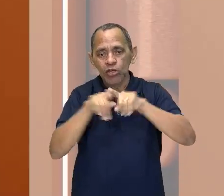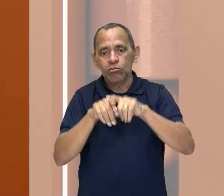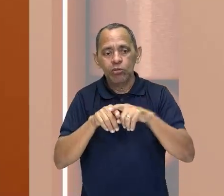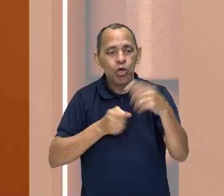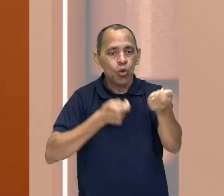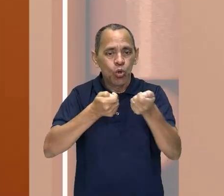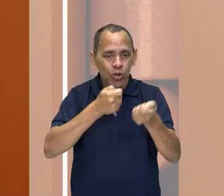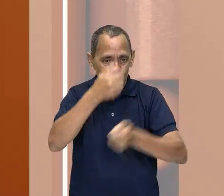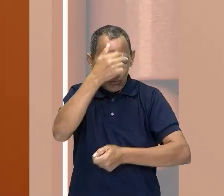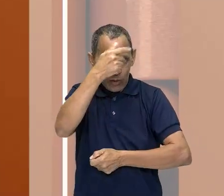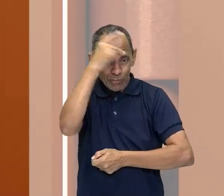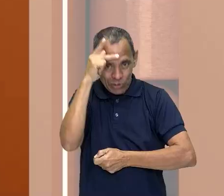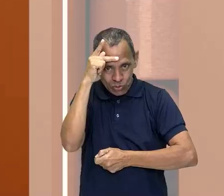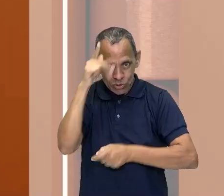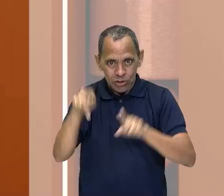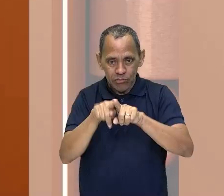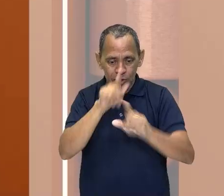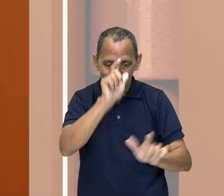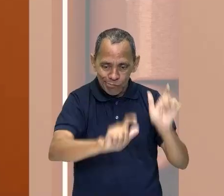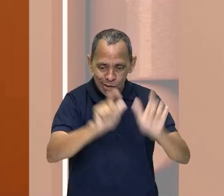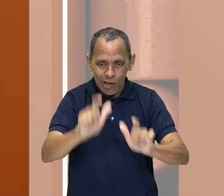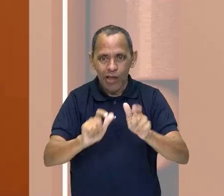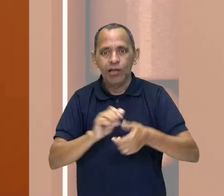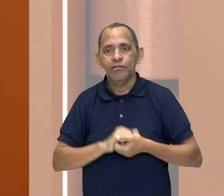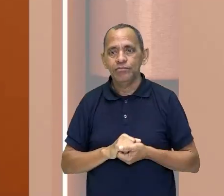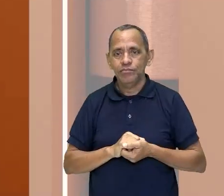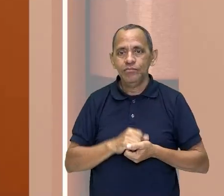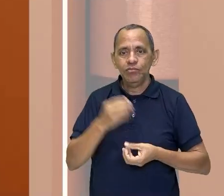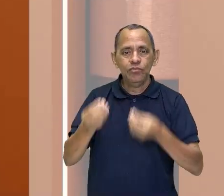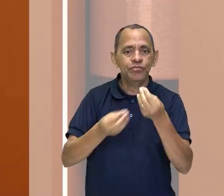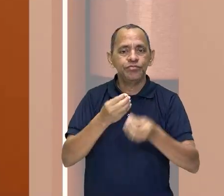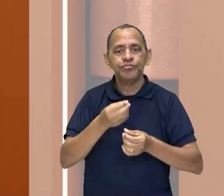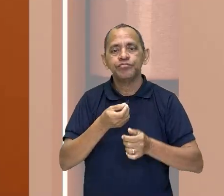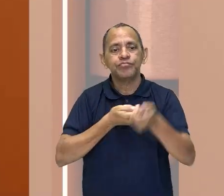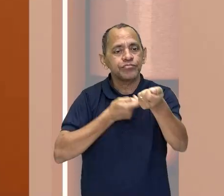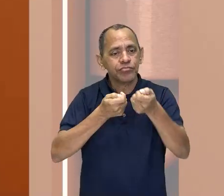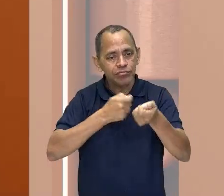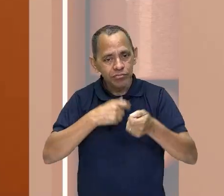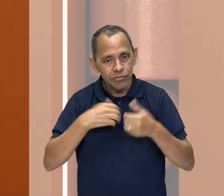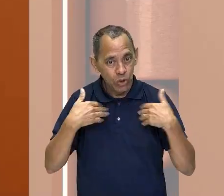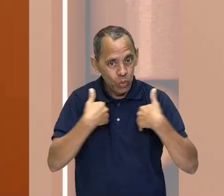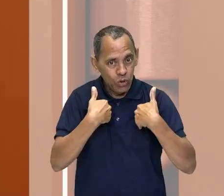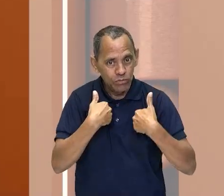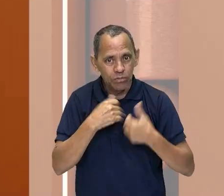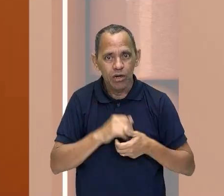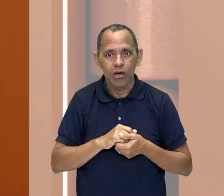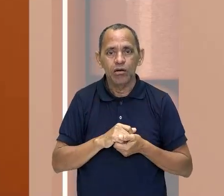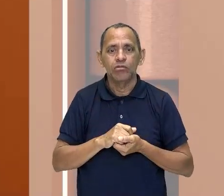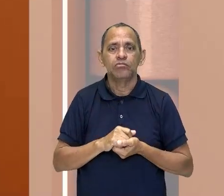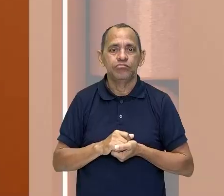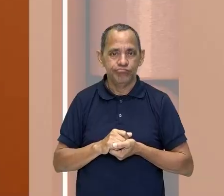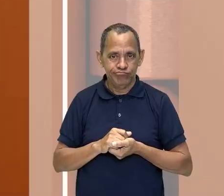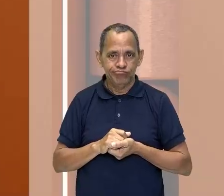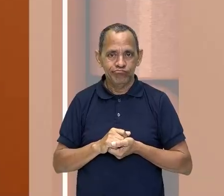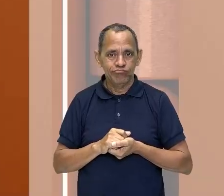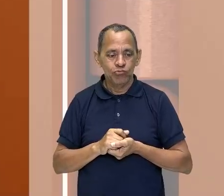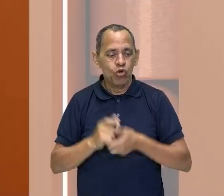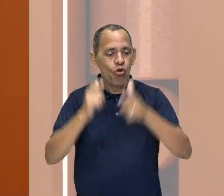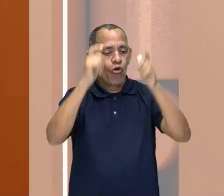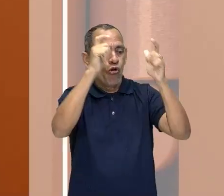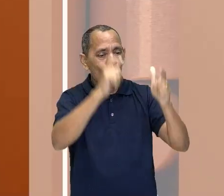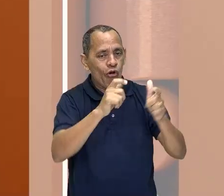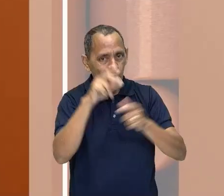que queria se controlar, colocavam o arreio e controlavam para onde ele deveria andar. Em relação